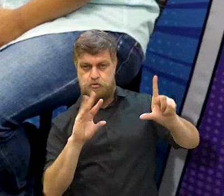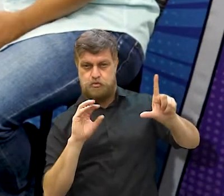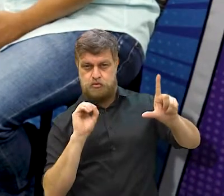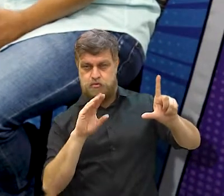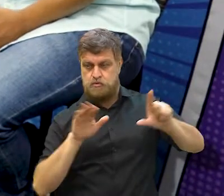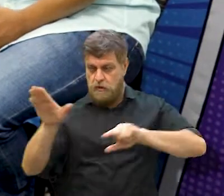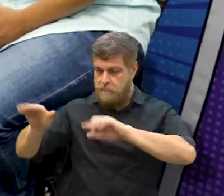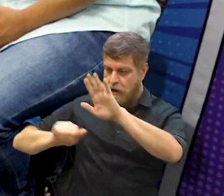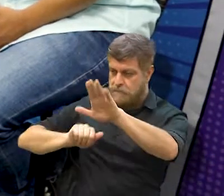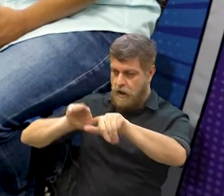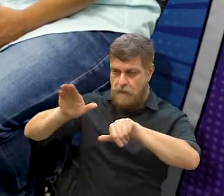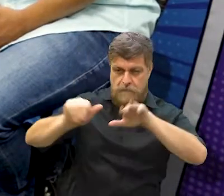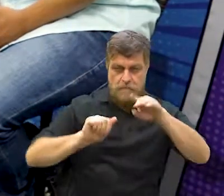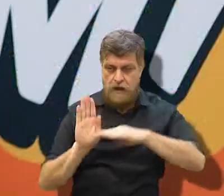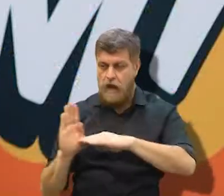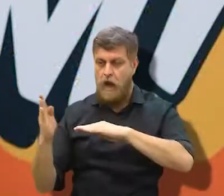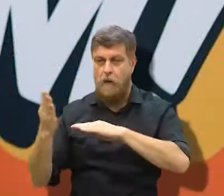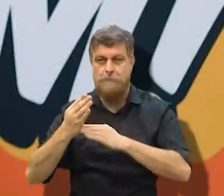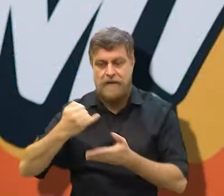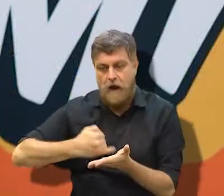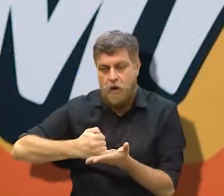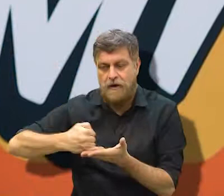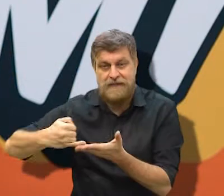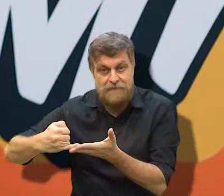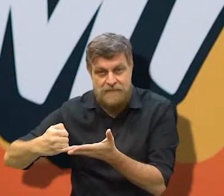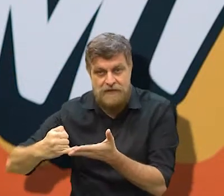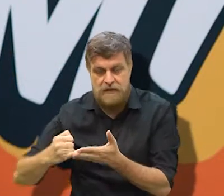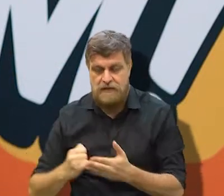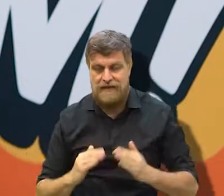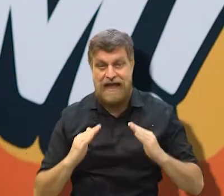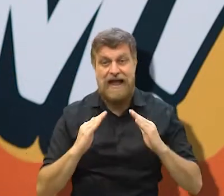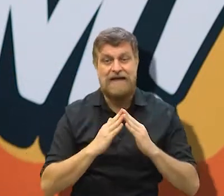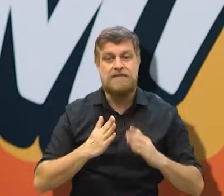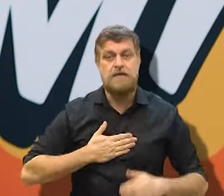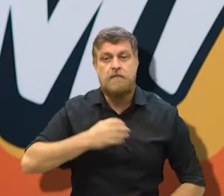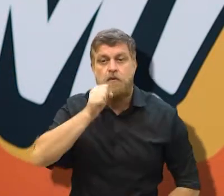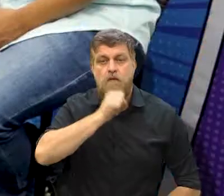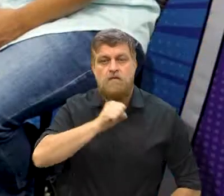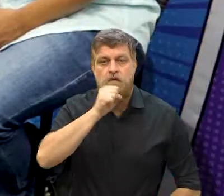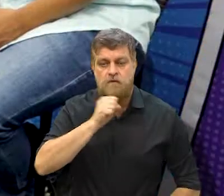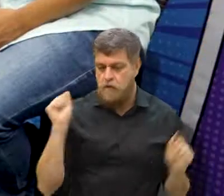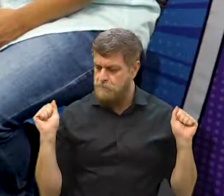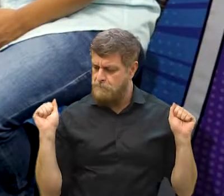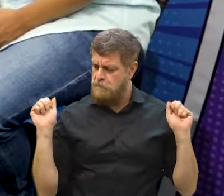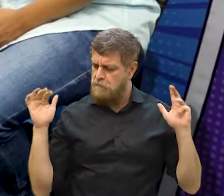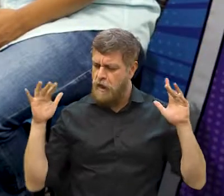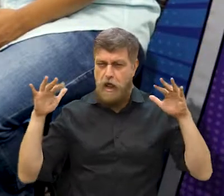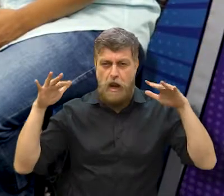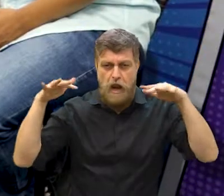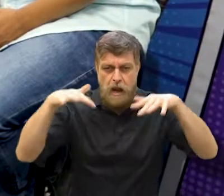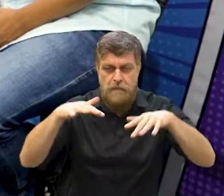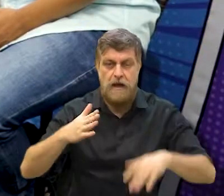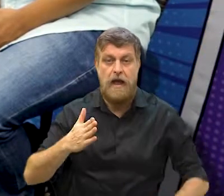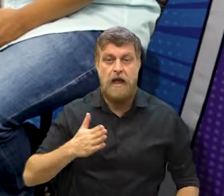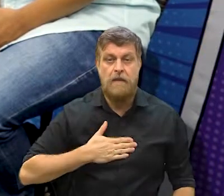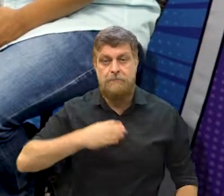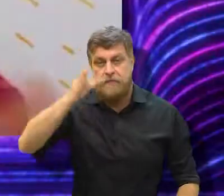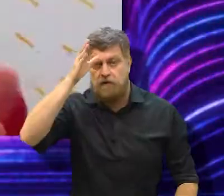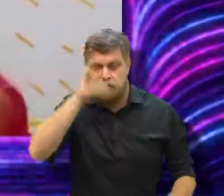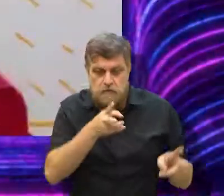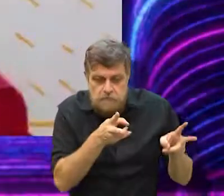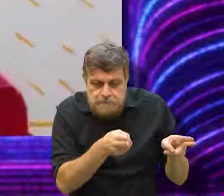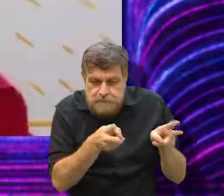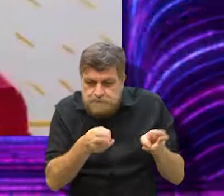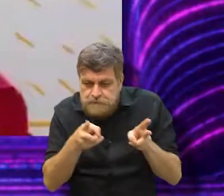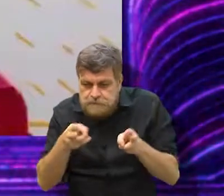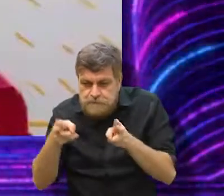os filmes e começou a chamar o pessoal do bairro do Ipiranga, na casa dos meus avós, para assistir. Ele editava, ele fazia os